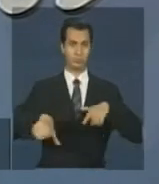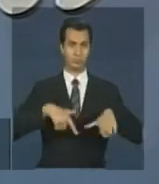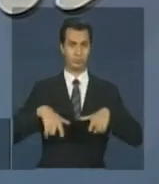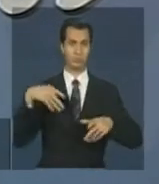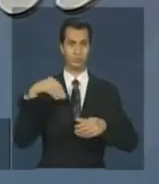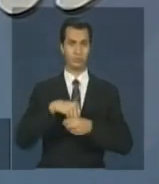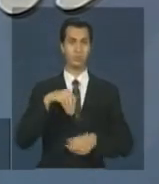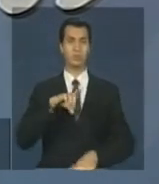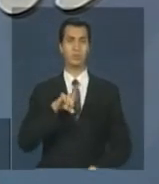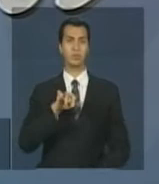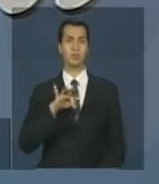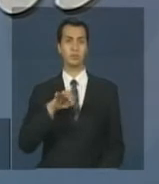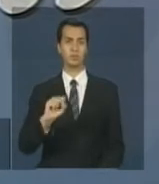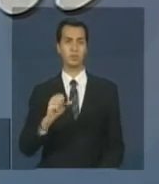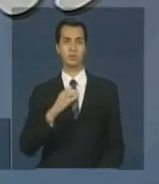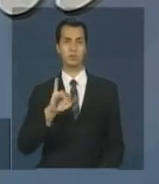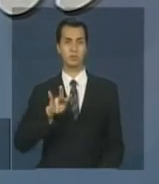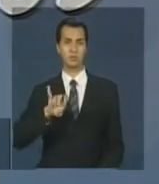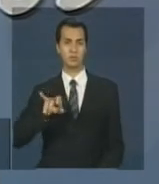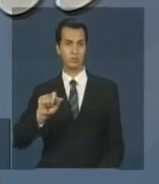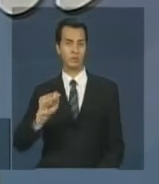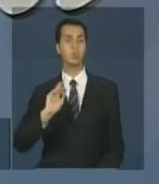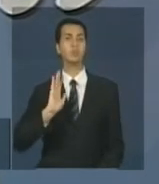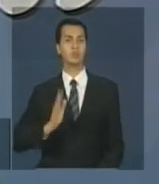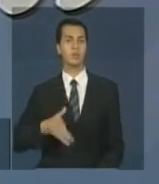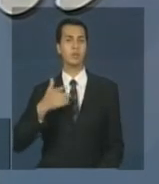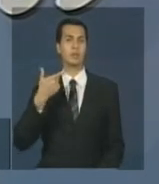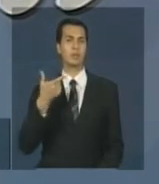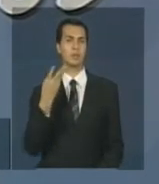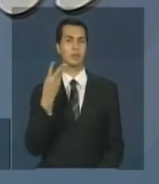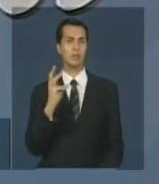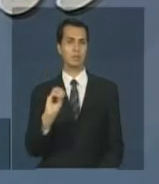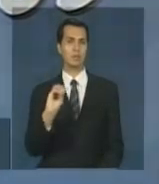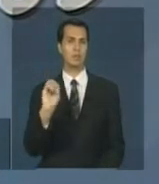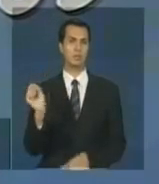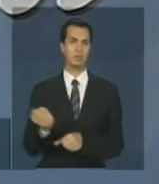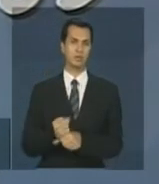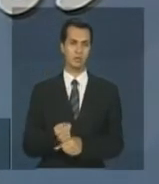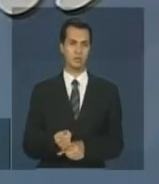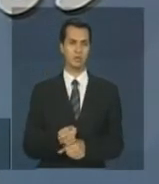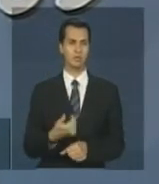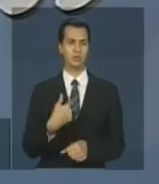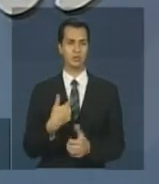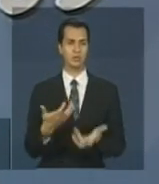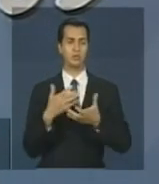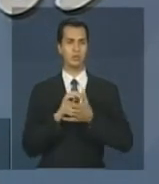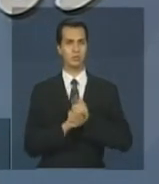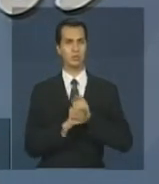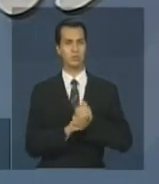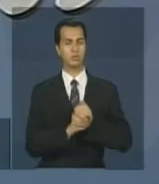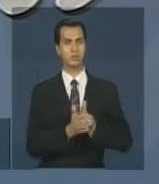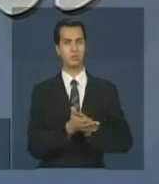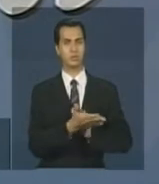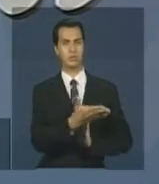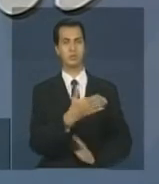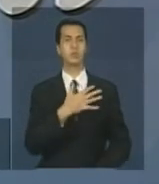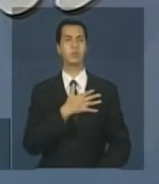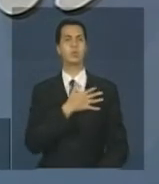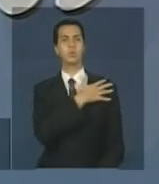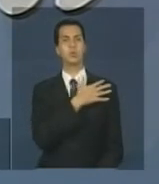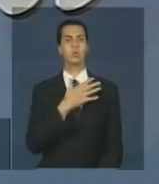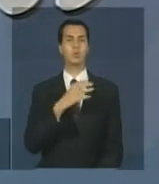nos últimos 30 anos pelo menos e eu tenho aqui a honra de saudar o Coronel Wilson tem um dos mais